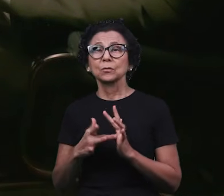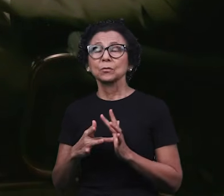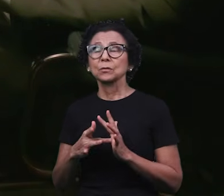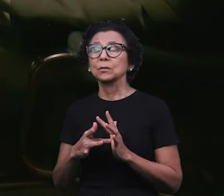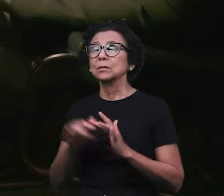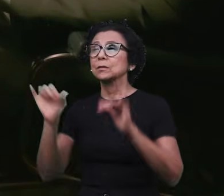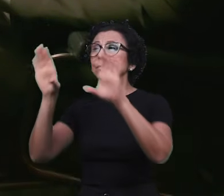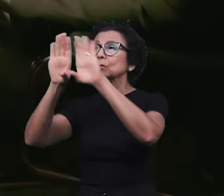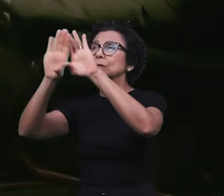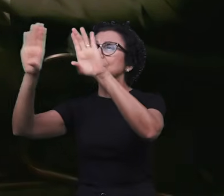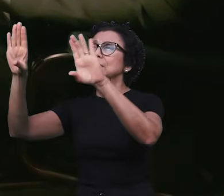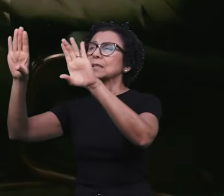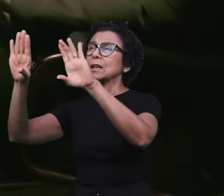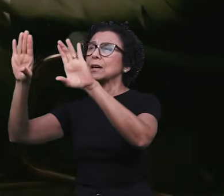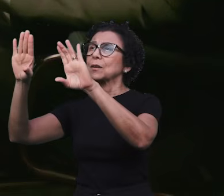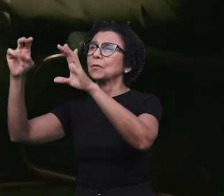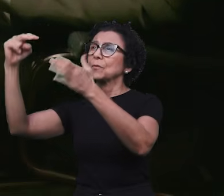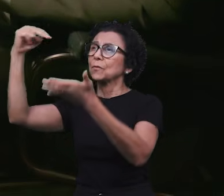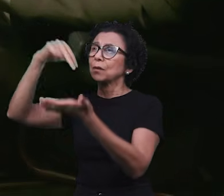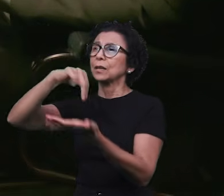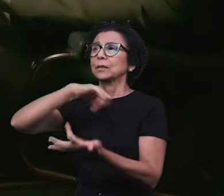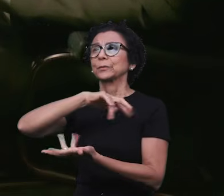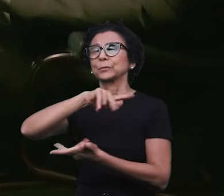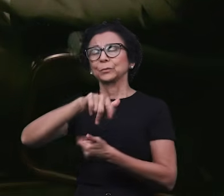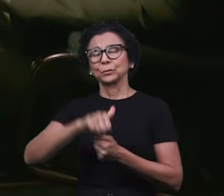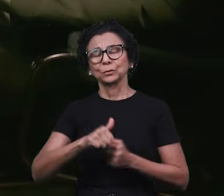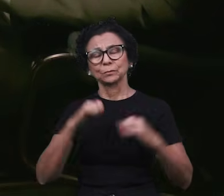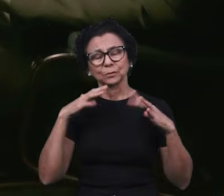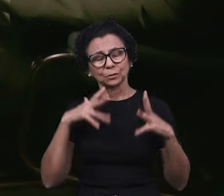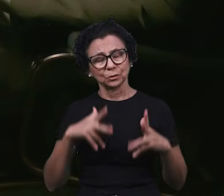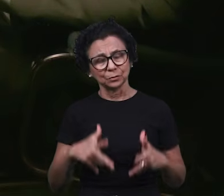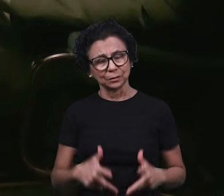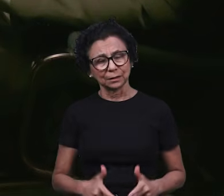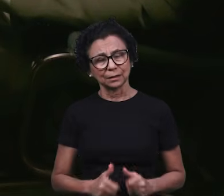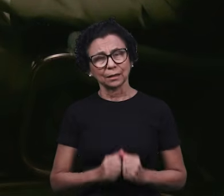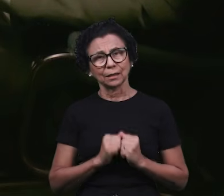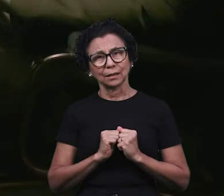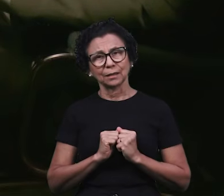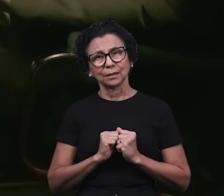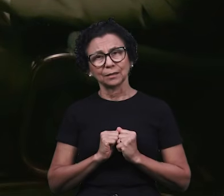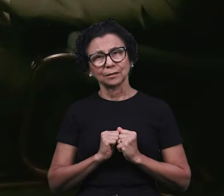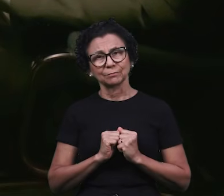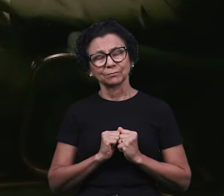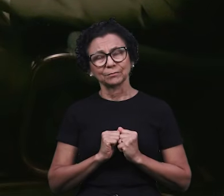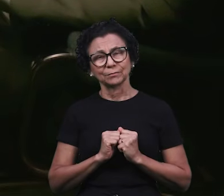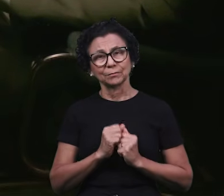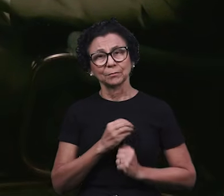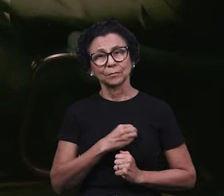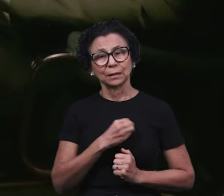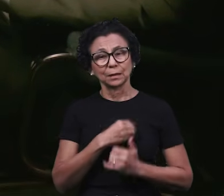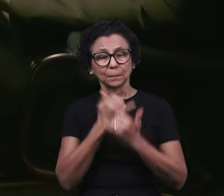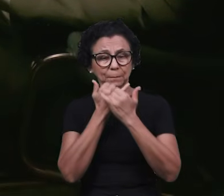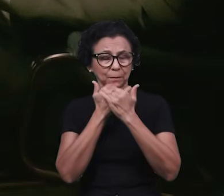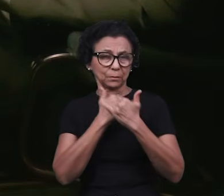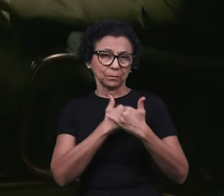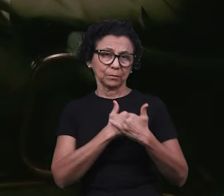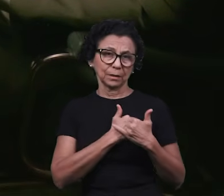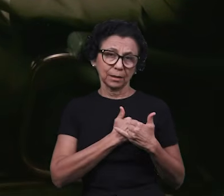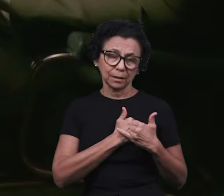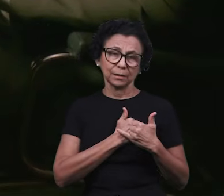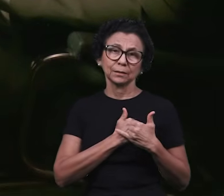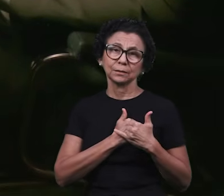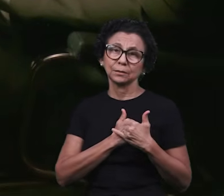nos santificar, Glória a Deus. para lavar as nossas vestes, para nos apresentarmos dele dessa maneira e entrarmos